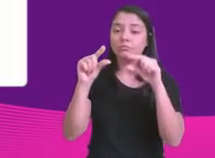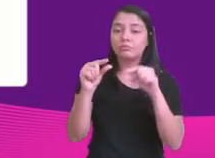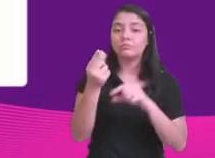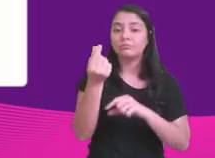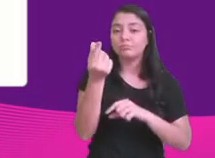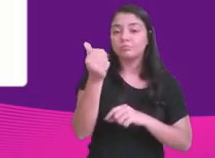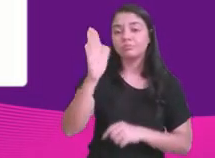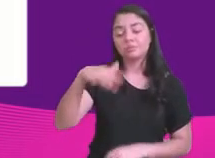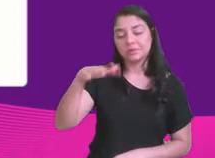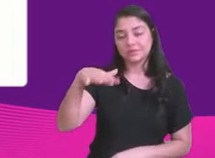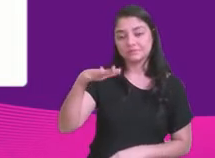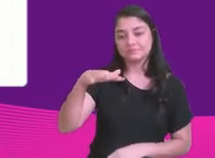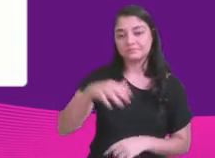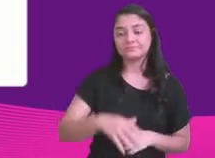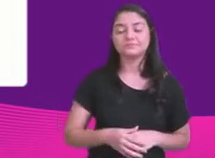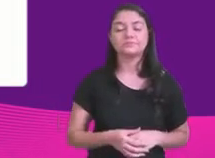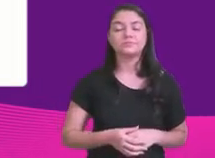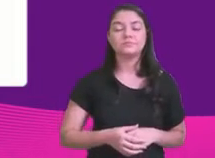Do ponto de vista